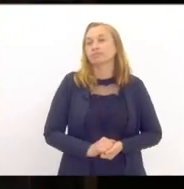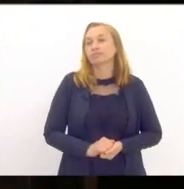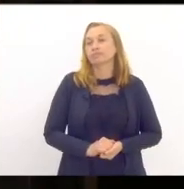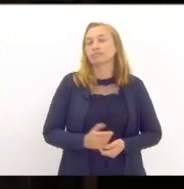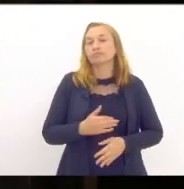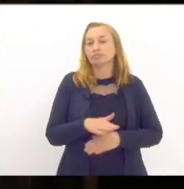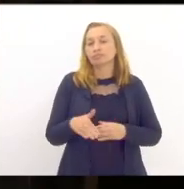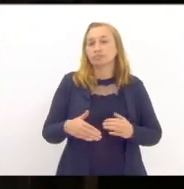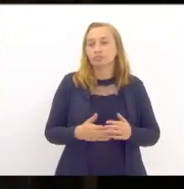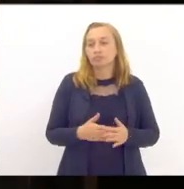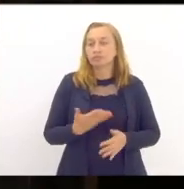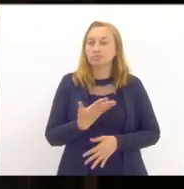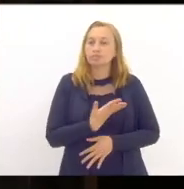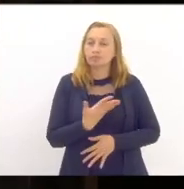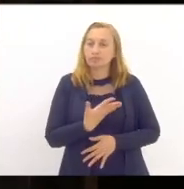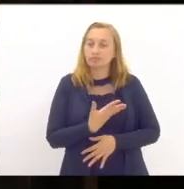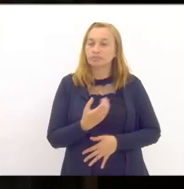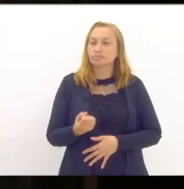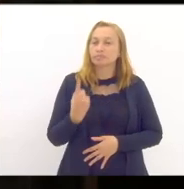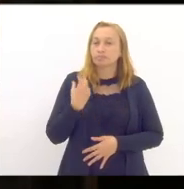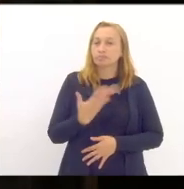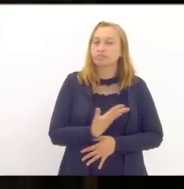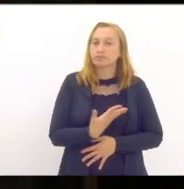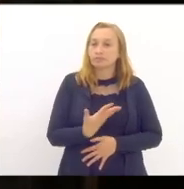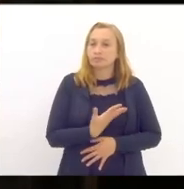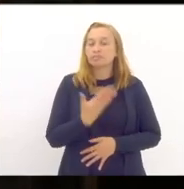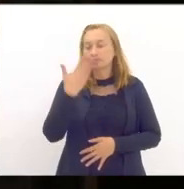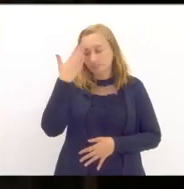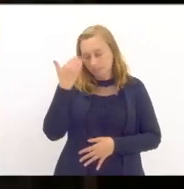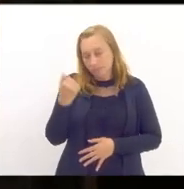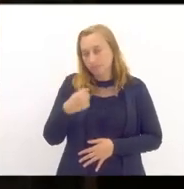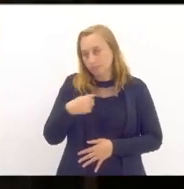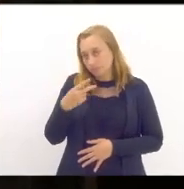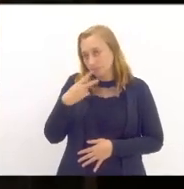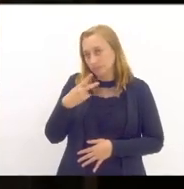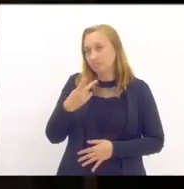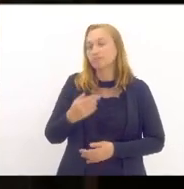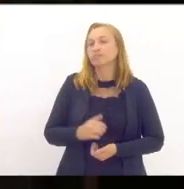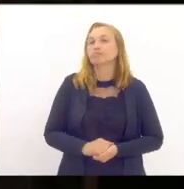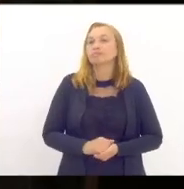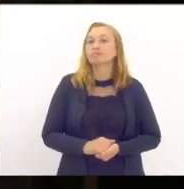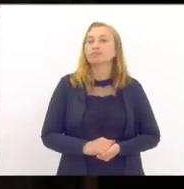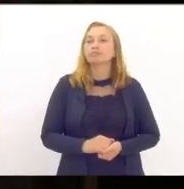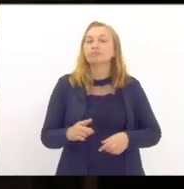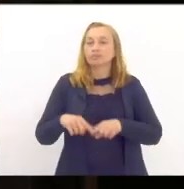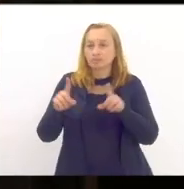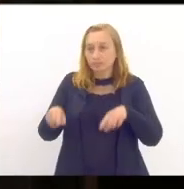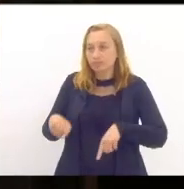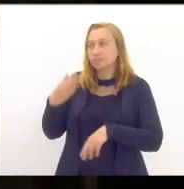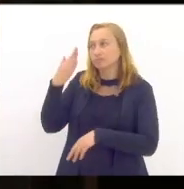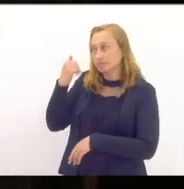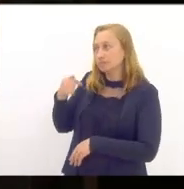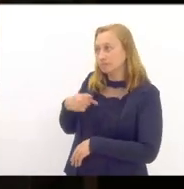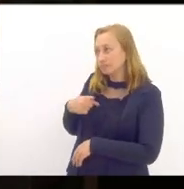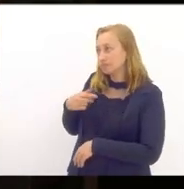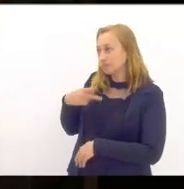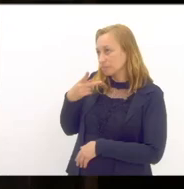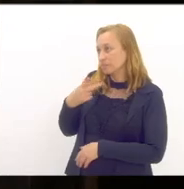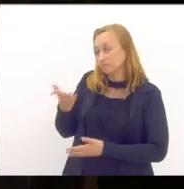Todos os meus colegas, ex-colegas, sabem do que eu estou falando. Os funcionários sabem do que eu estou